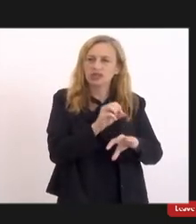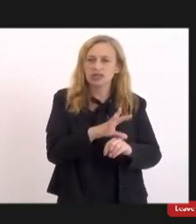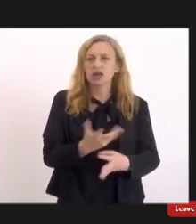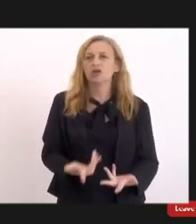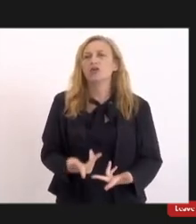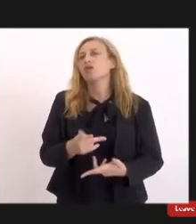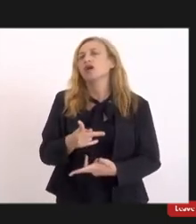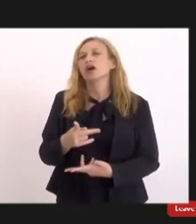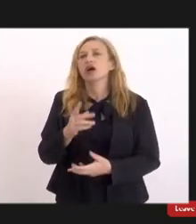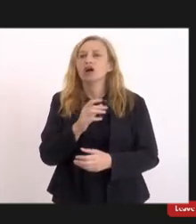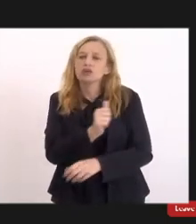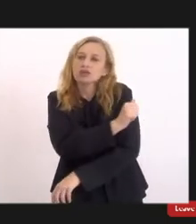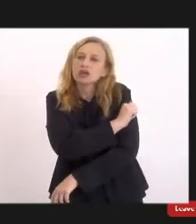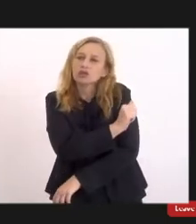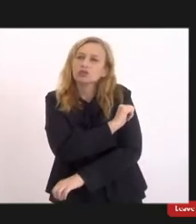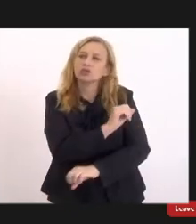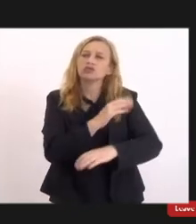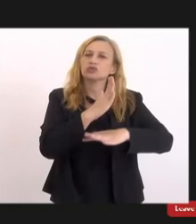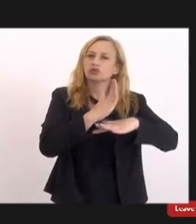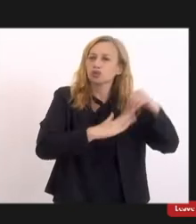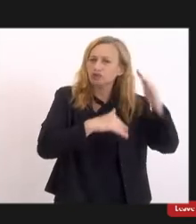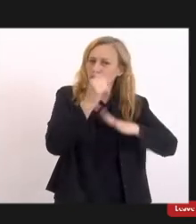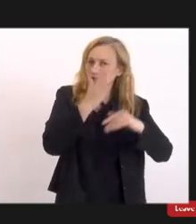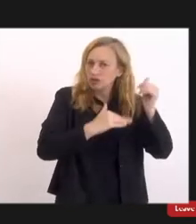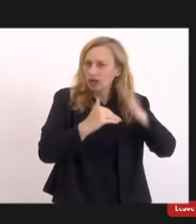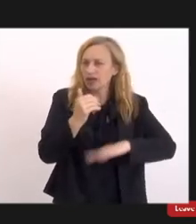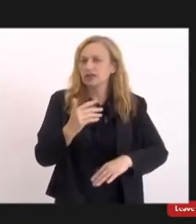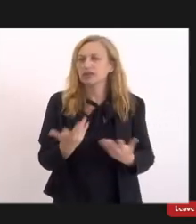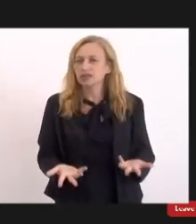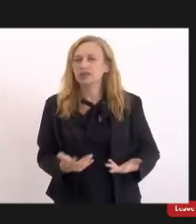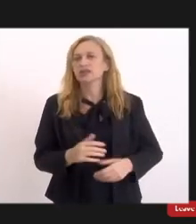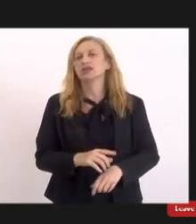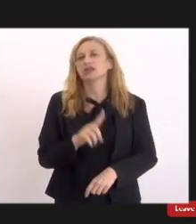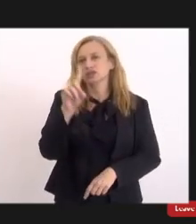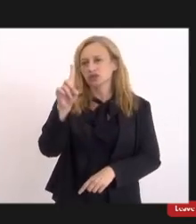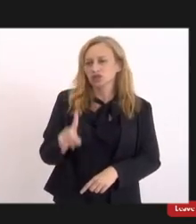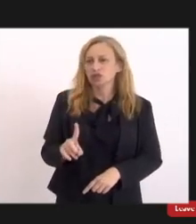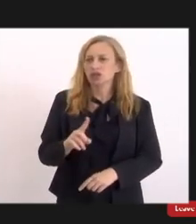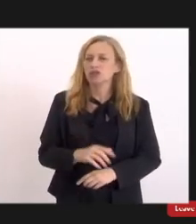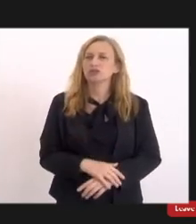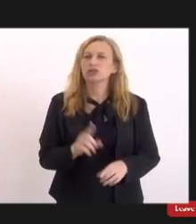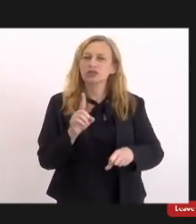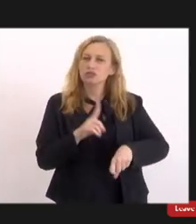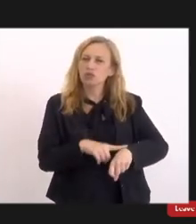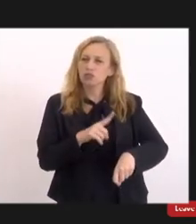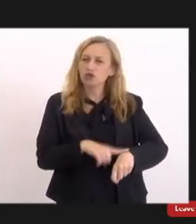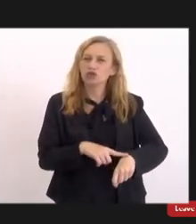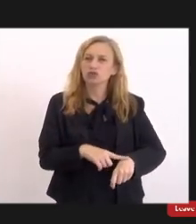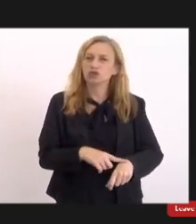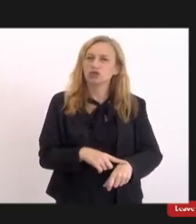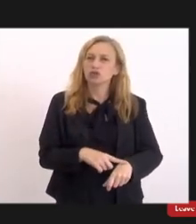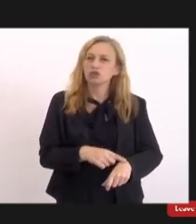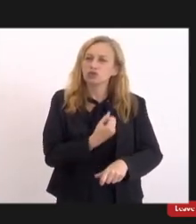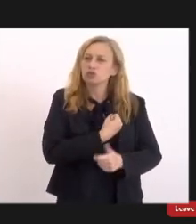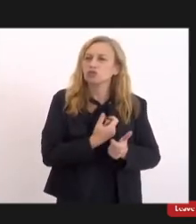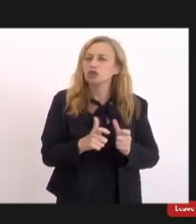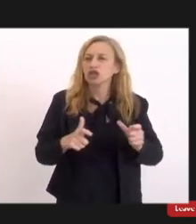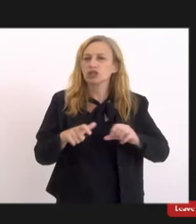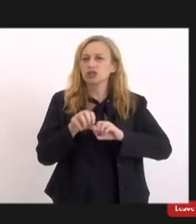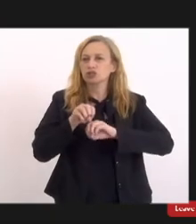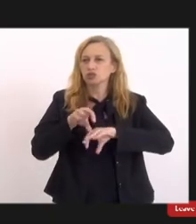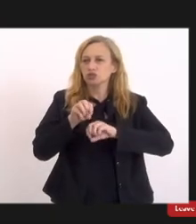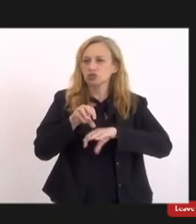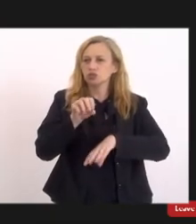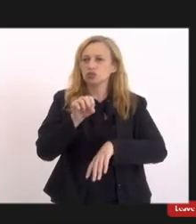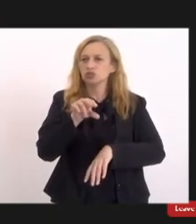como os profissionais com comorbidade, tenham garantido o seu direito, né, nesse momento, né, de pio, né, esse